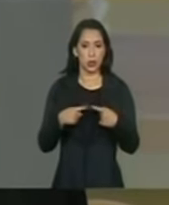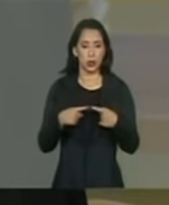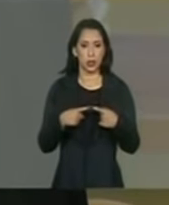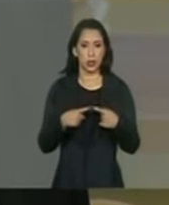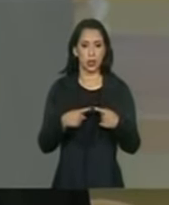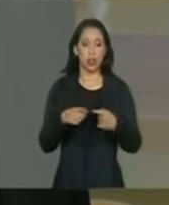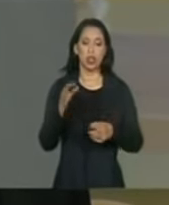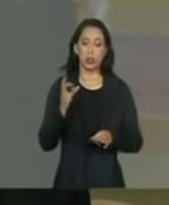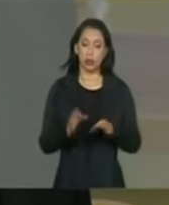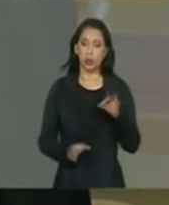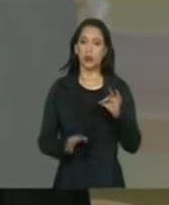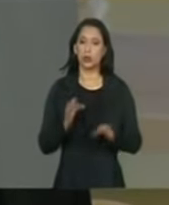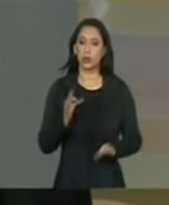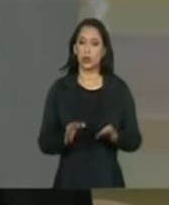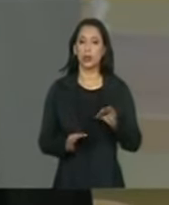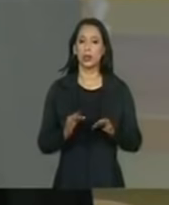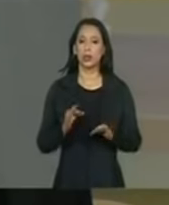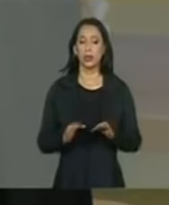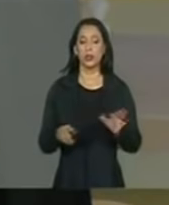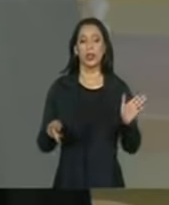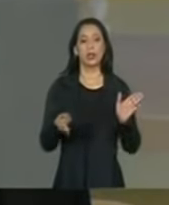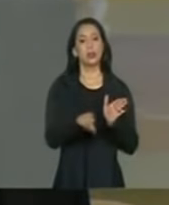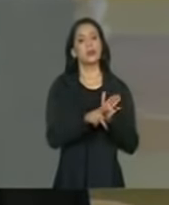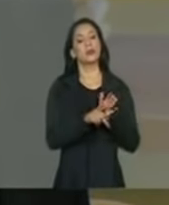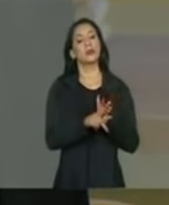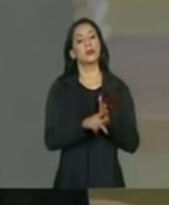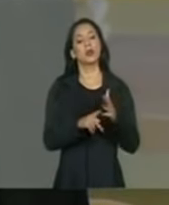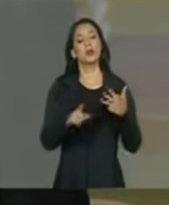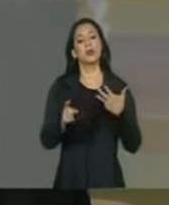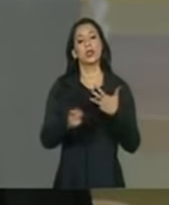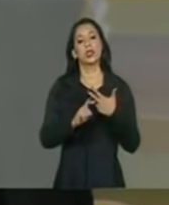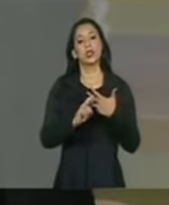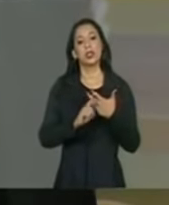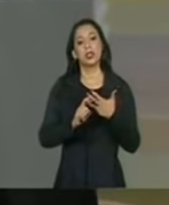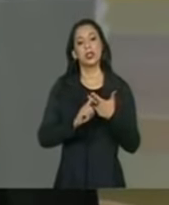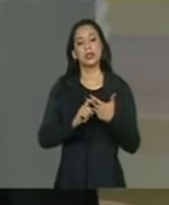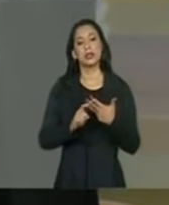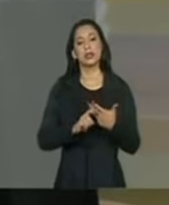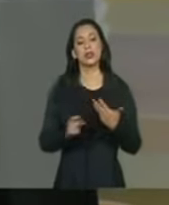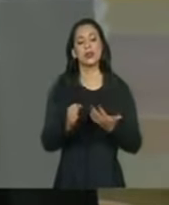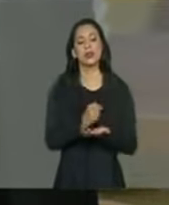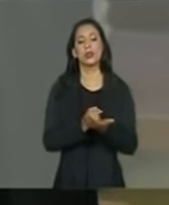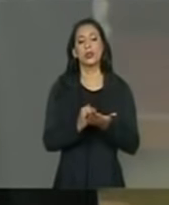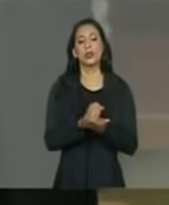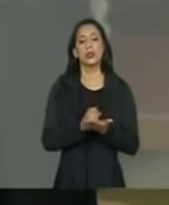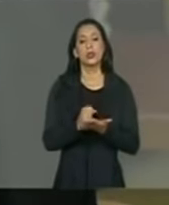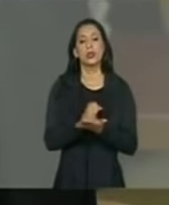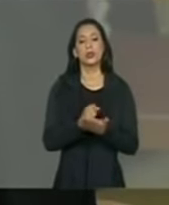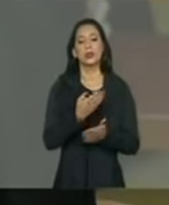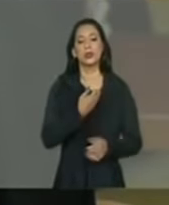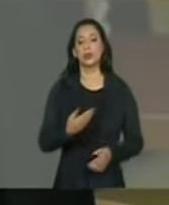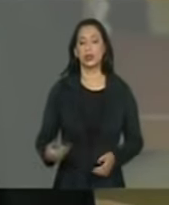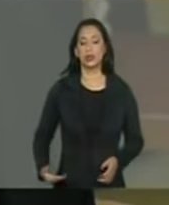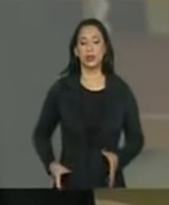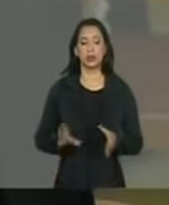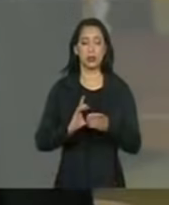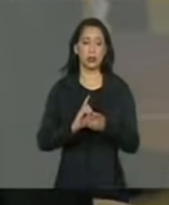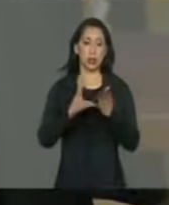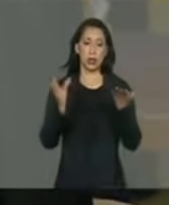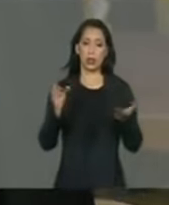justificativa do próprio poder executivo com os princípios do estado constitucional e democrático de